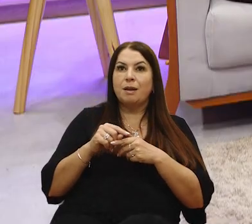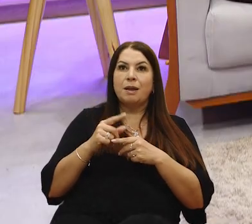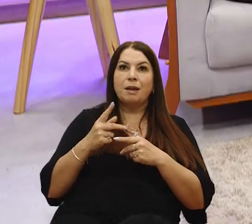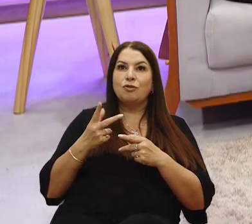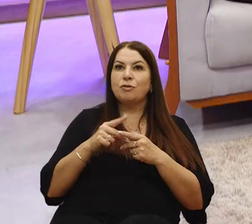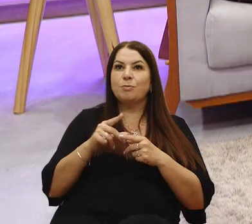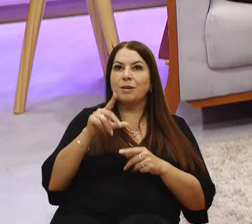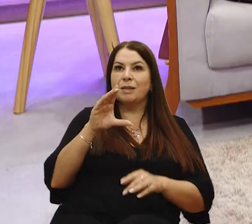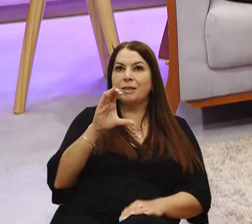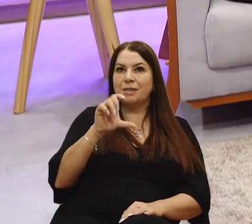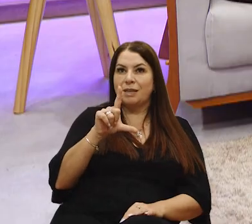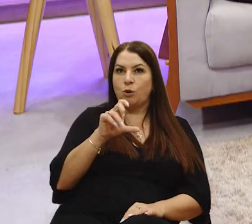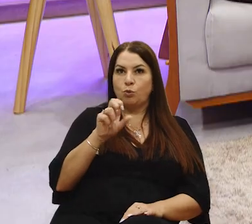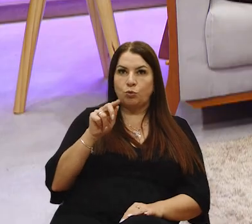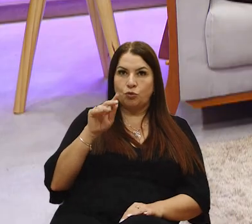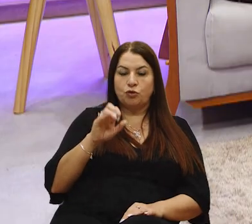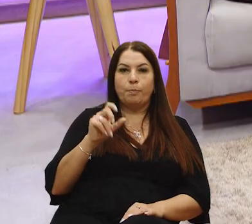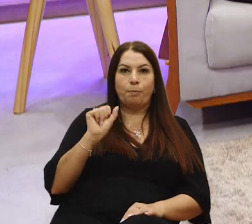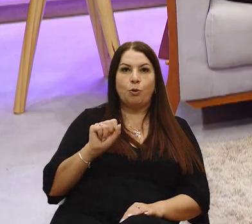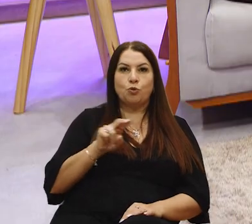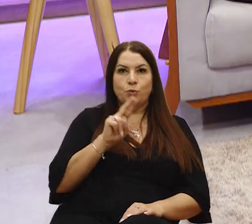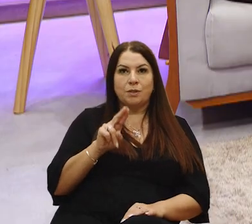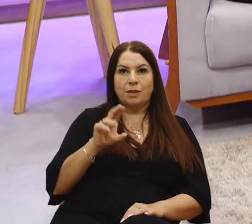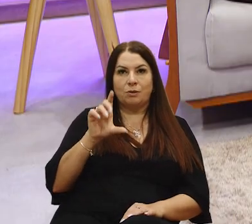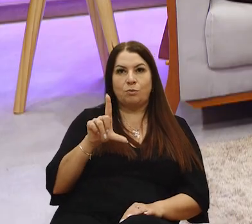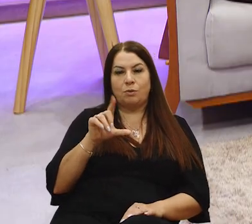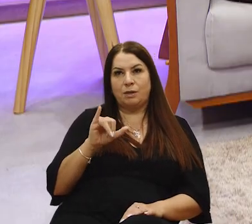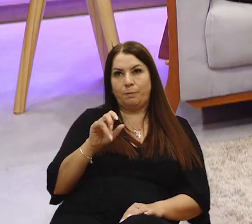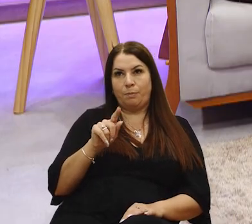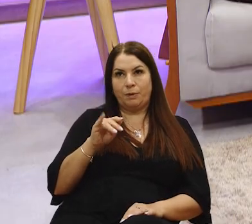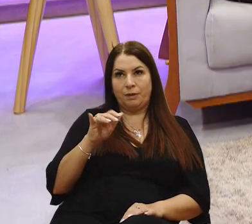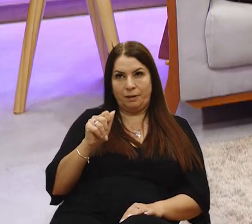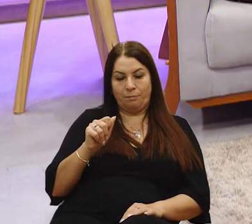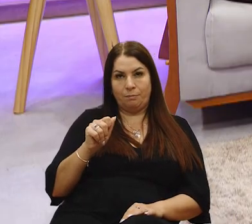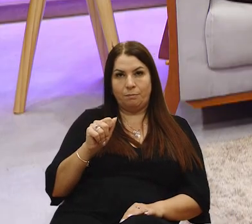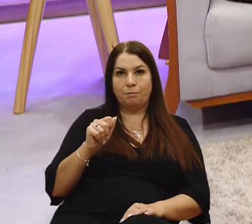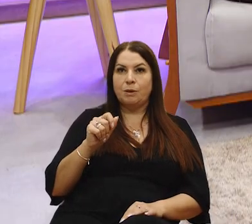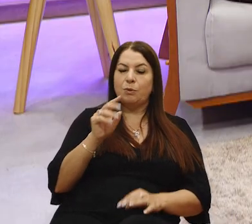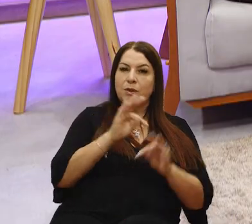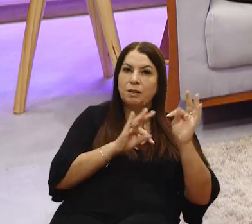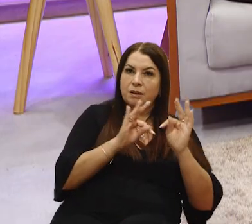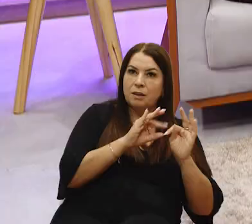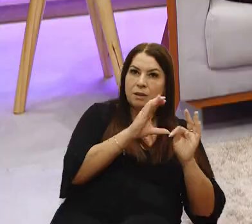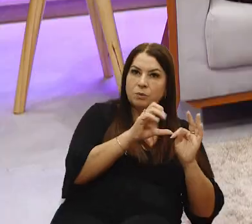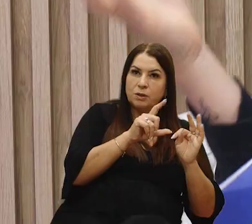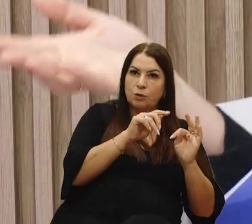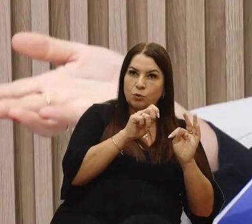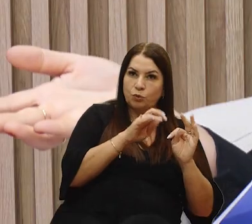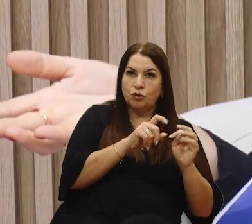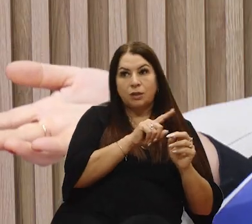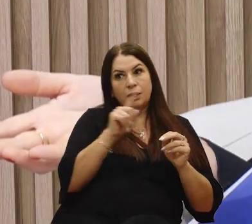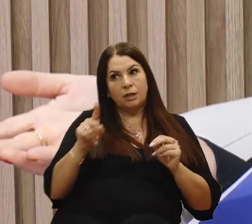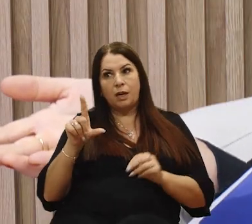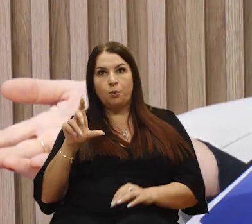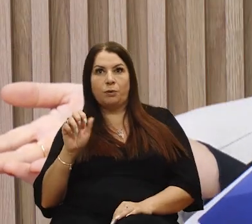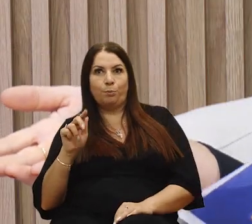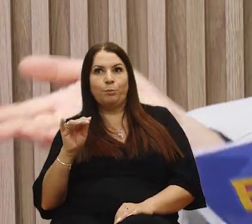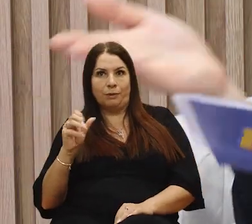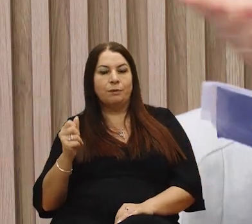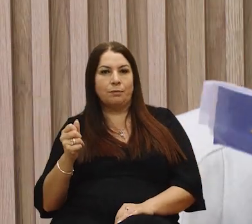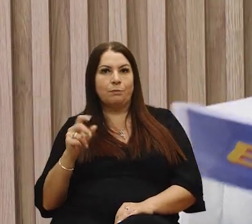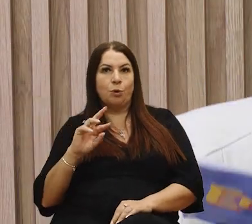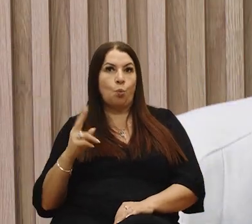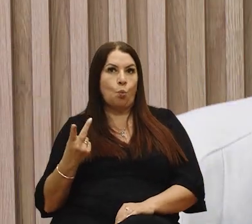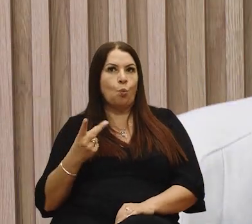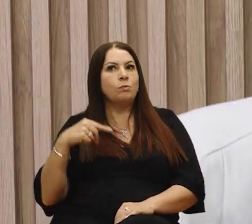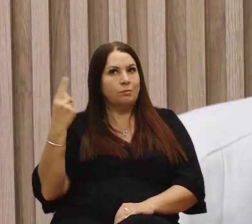qualquer procedimento estético para celulite que pode ser utilizado ali no lipedema, né? Por isso que é bom ter o diagnóstico, né? Para não tratar uma celulite quando achar que é uma